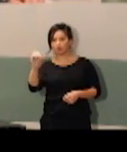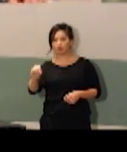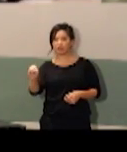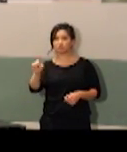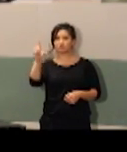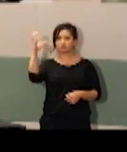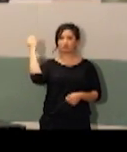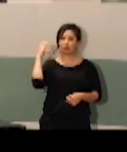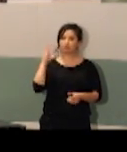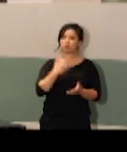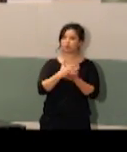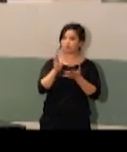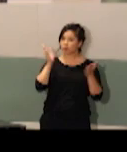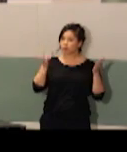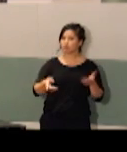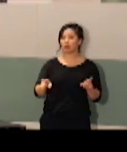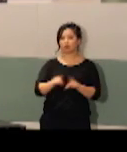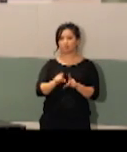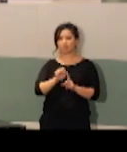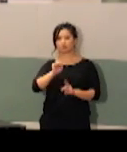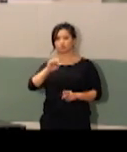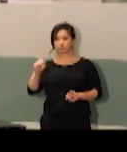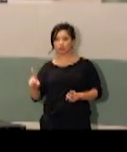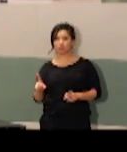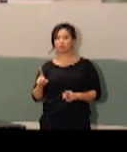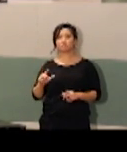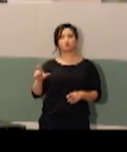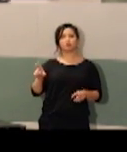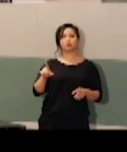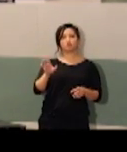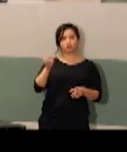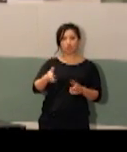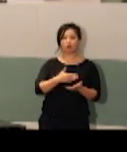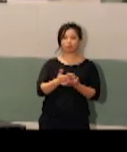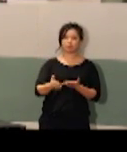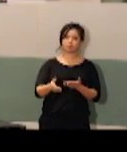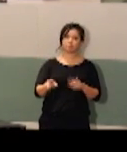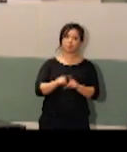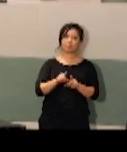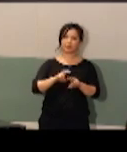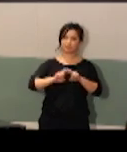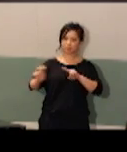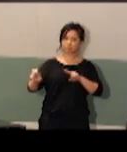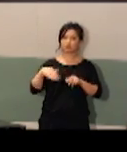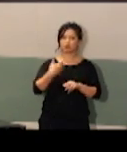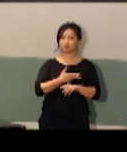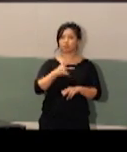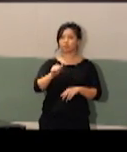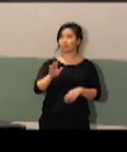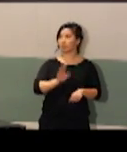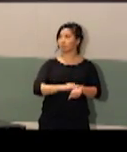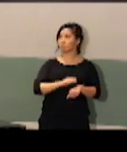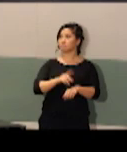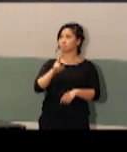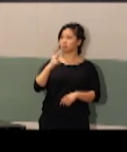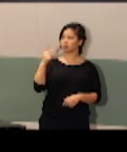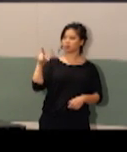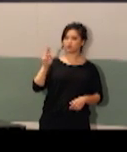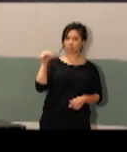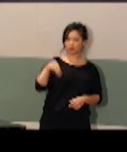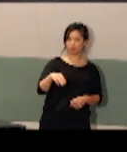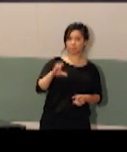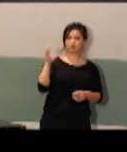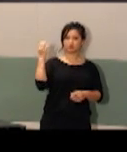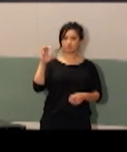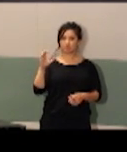essa obra, e o BRT Sudoeste, além da expansão do metrô, que já esse ano também nós vamos levar 2 quilômetros para Ceilândia,